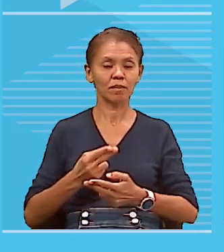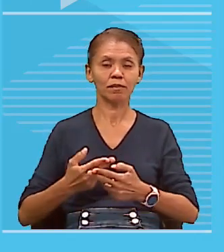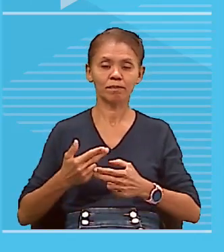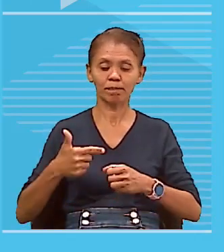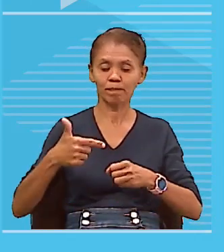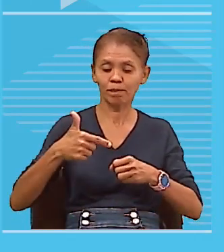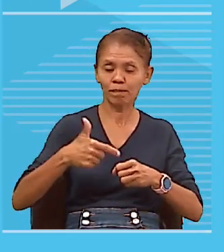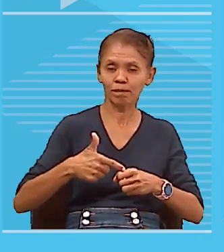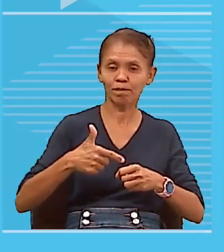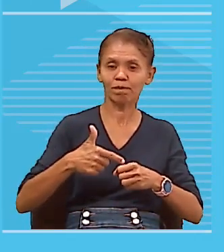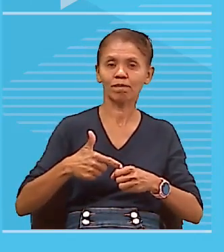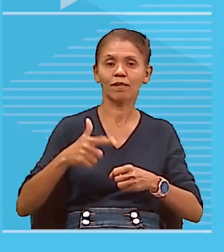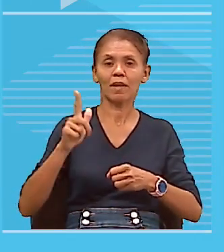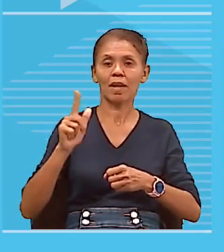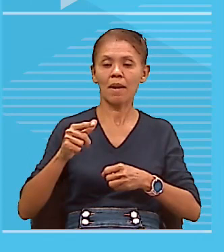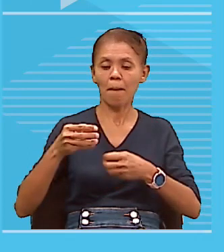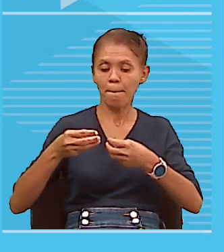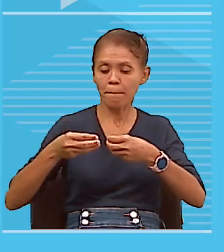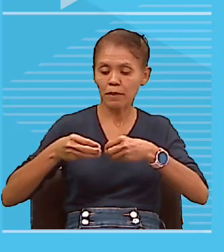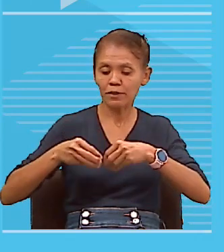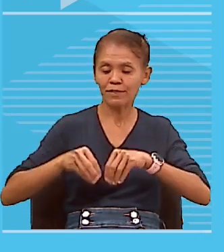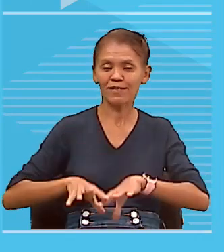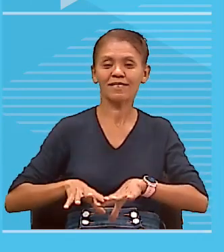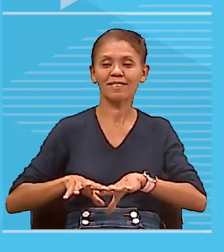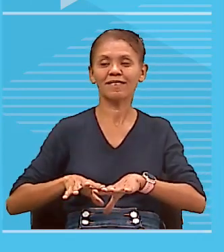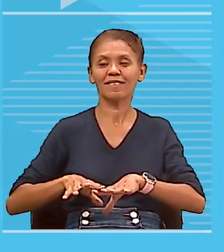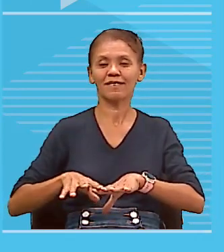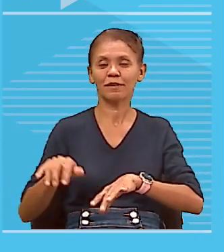mundo entendeu? Bom dia, dona Dulce!